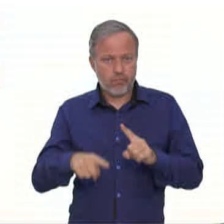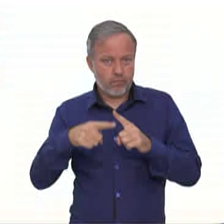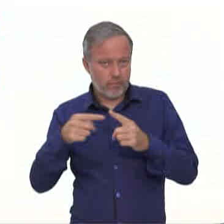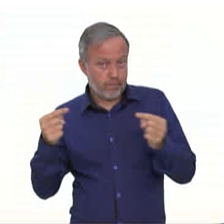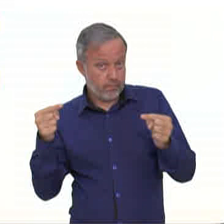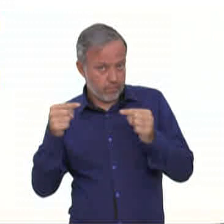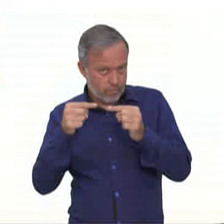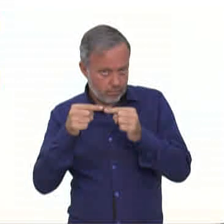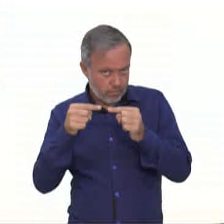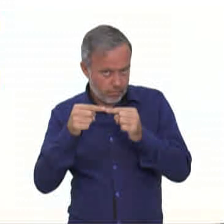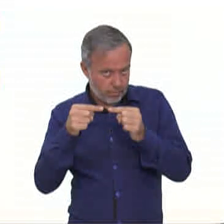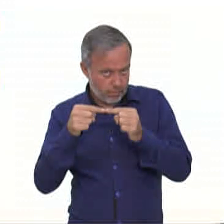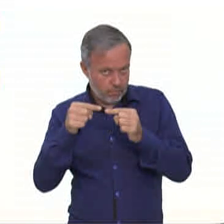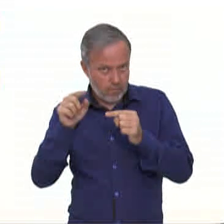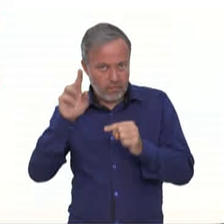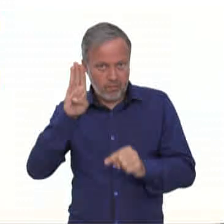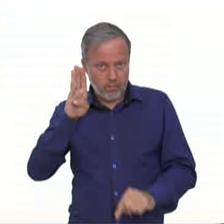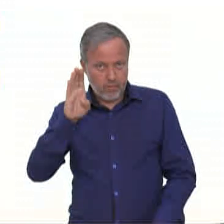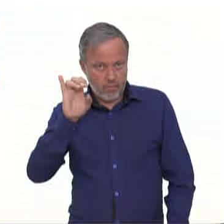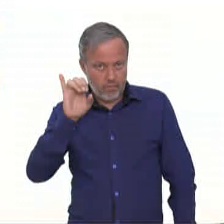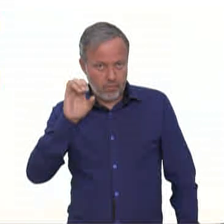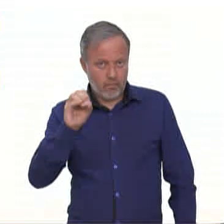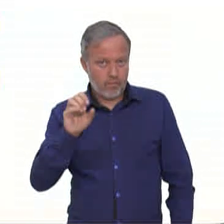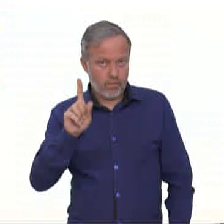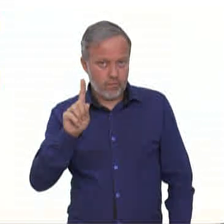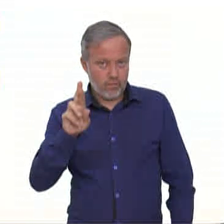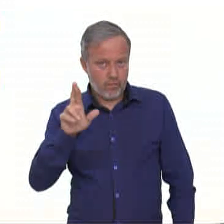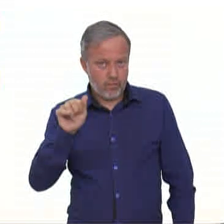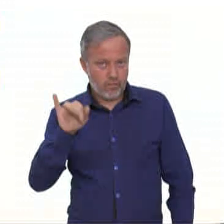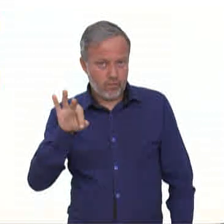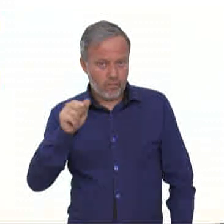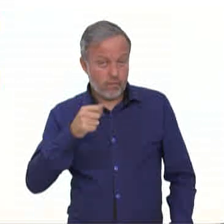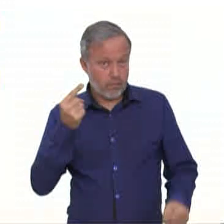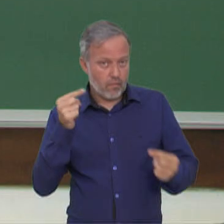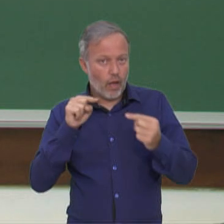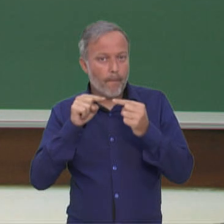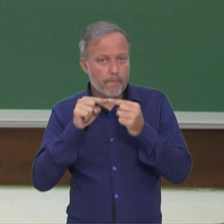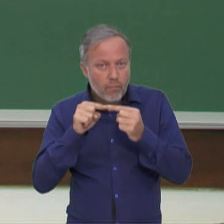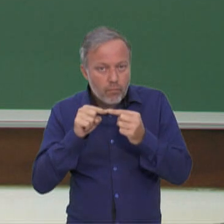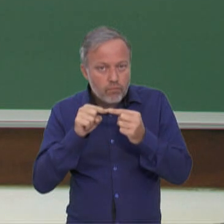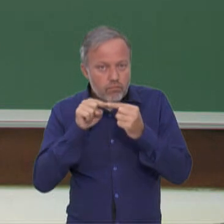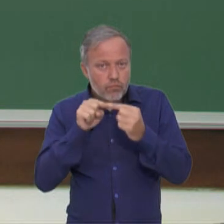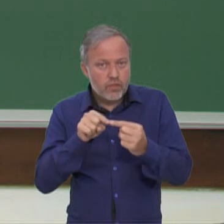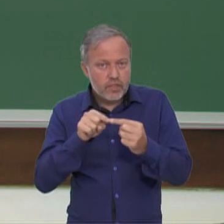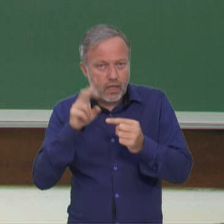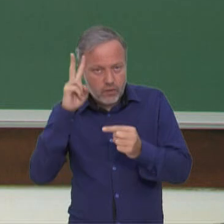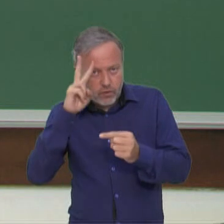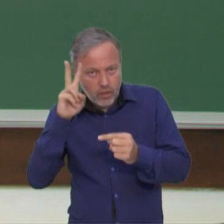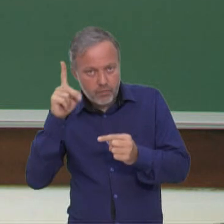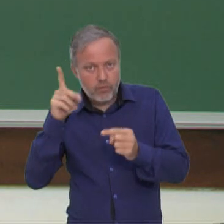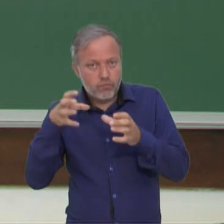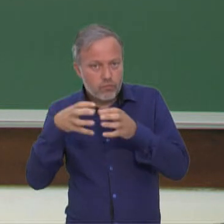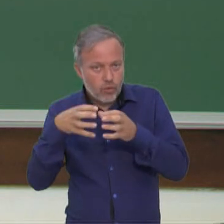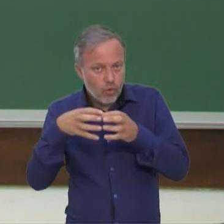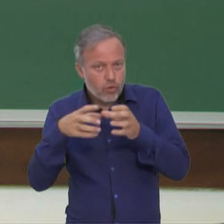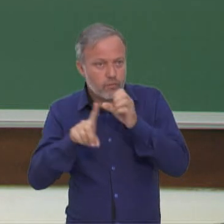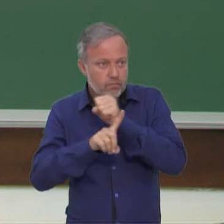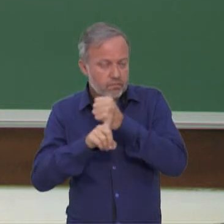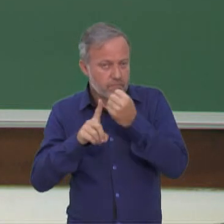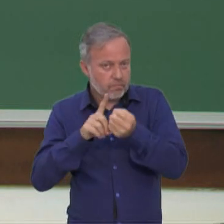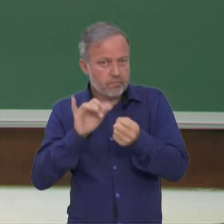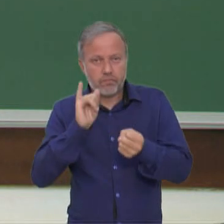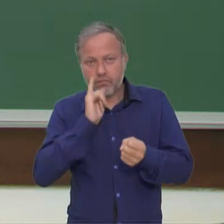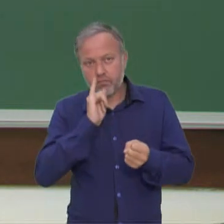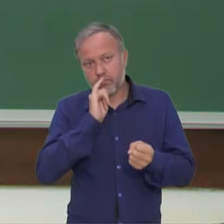pessoas consideradas importantes para determinado grupo social. Claro que na escola a gente acaba também fazendo nossas